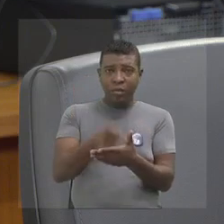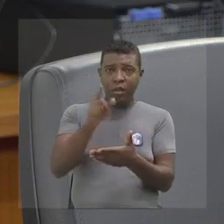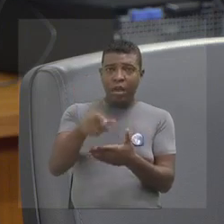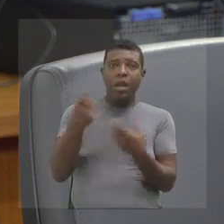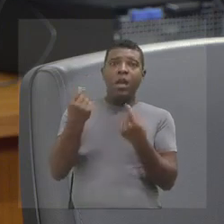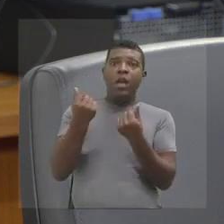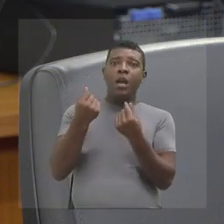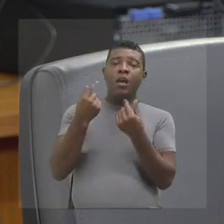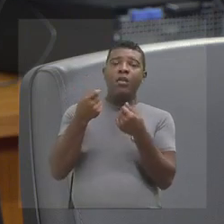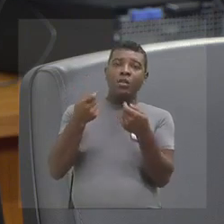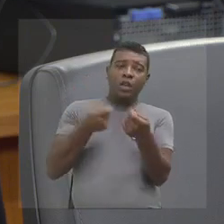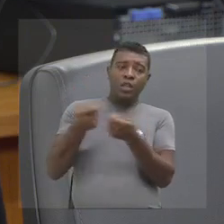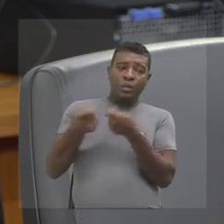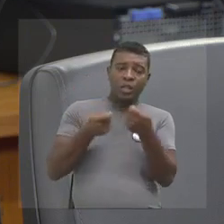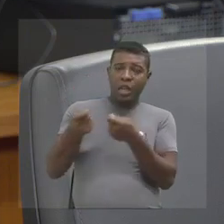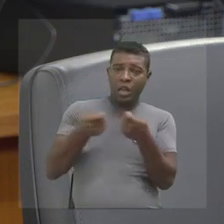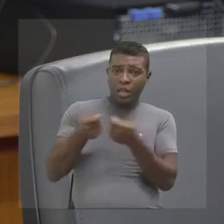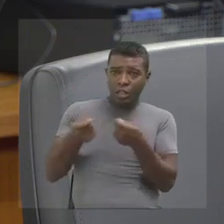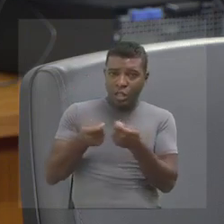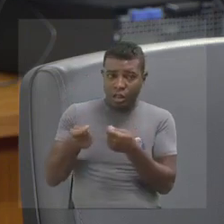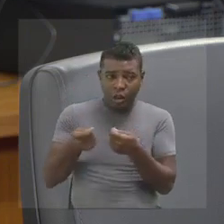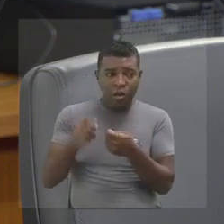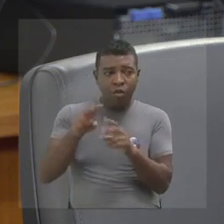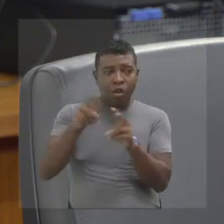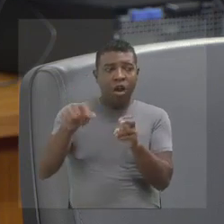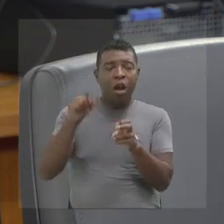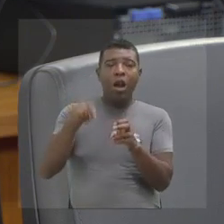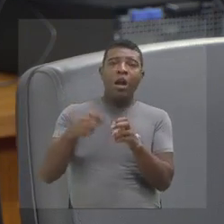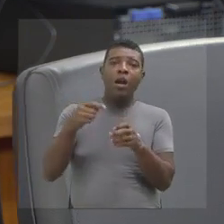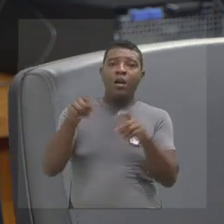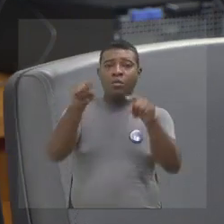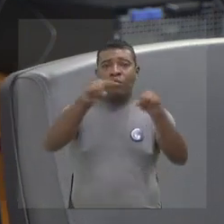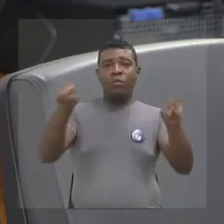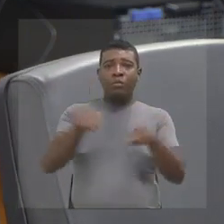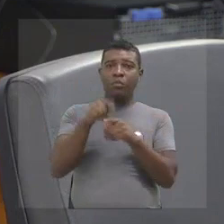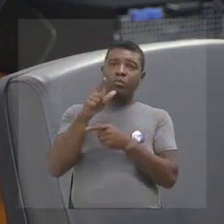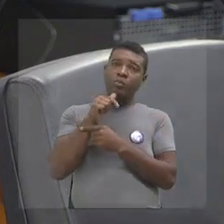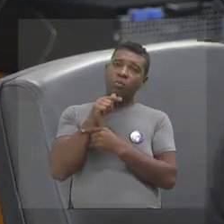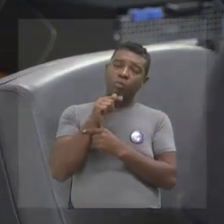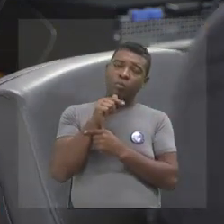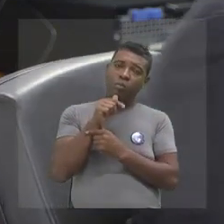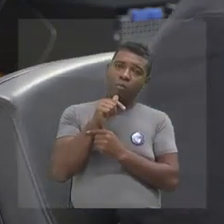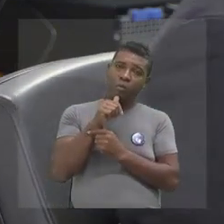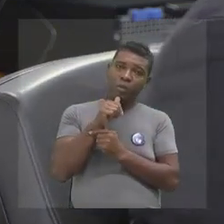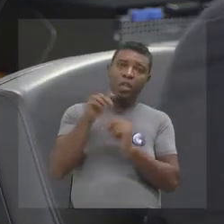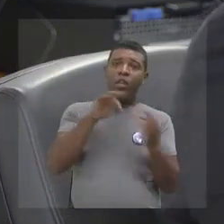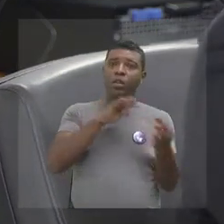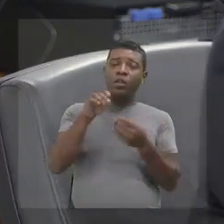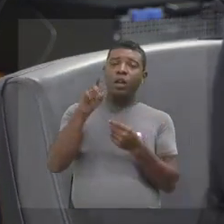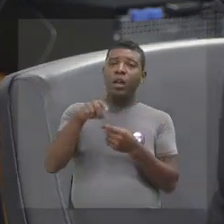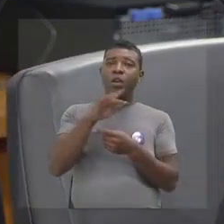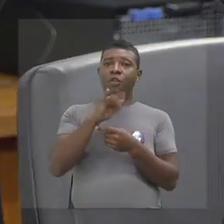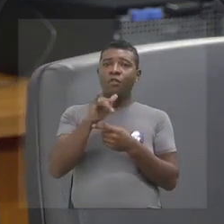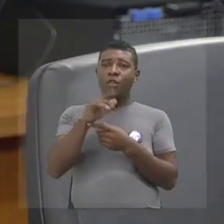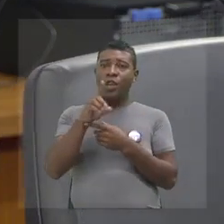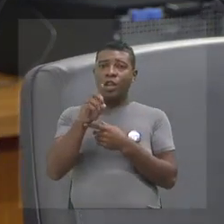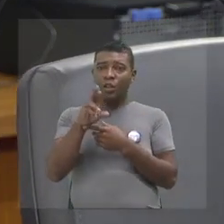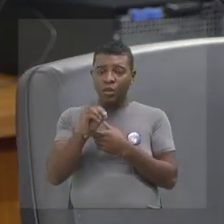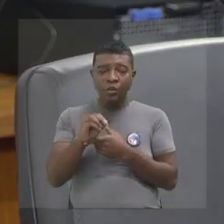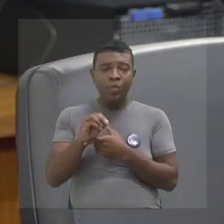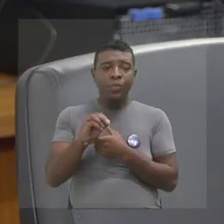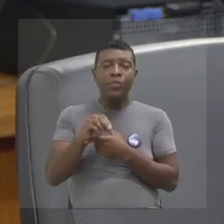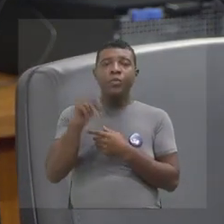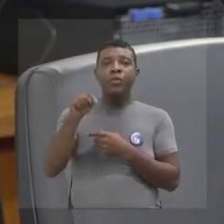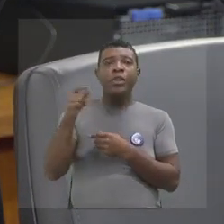recursos administrativos aos comitê de bacia hidrográfica Então todo o apoio ao comitê é feito com recurso do filho então né a gente tem